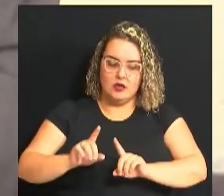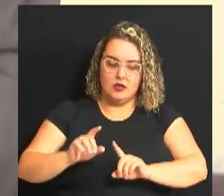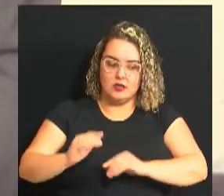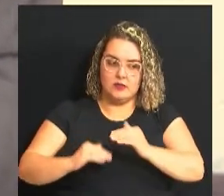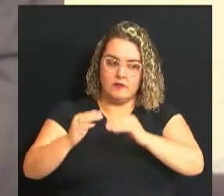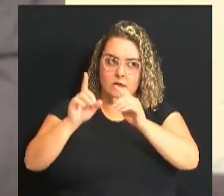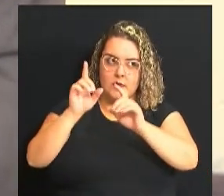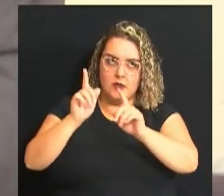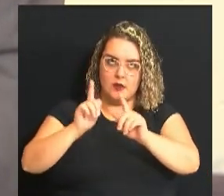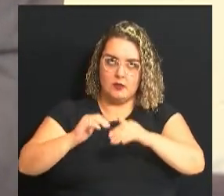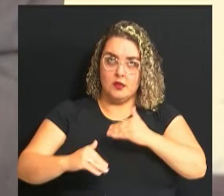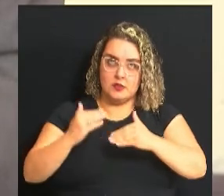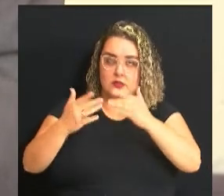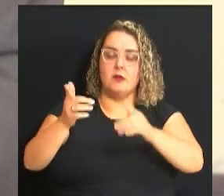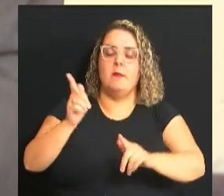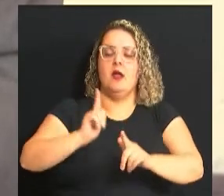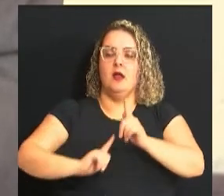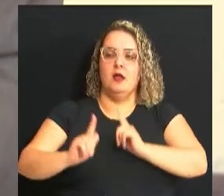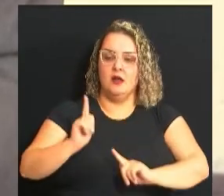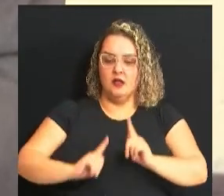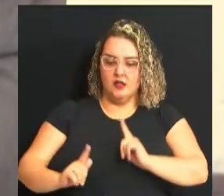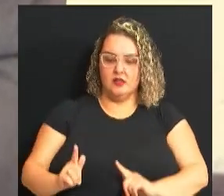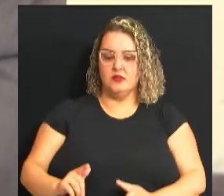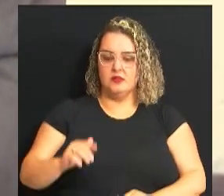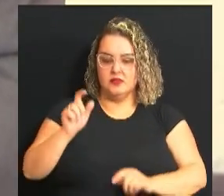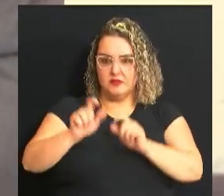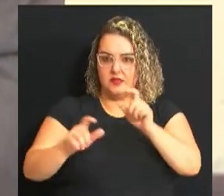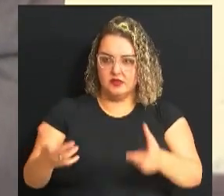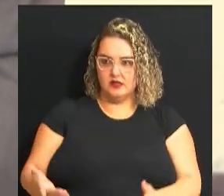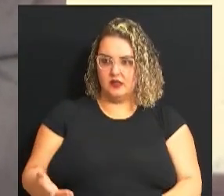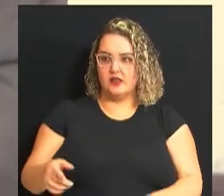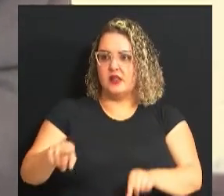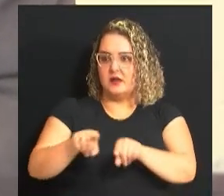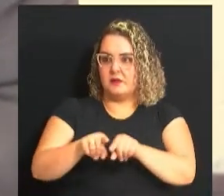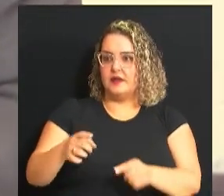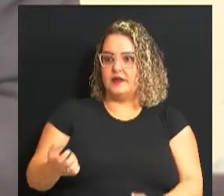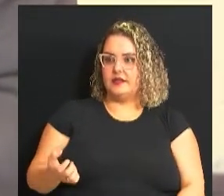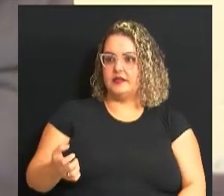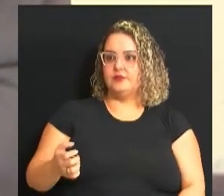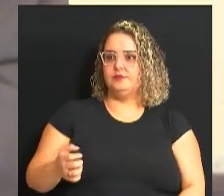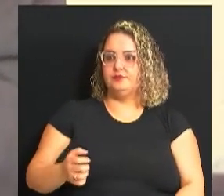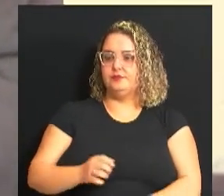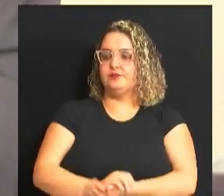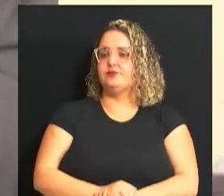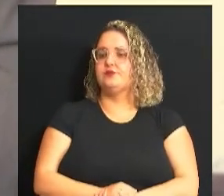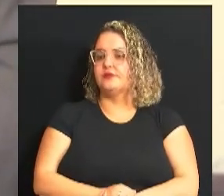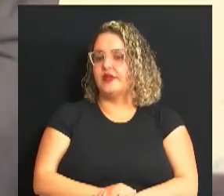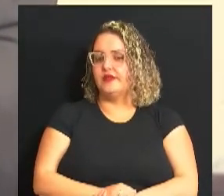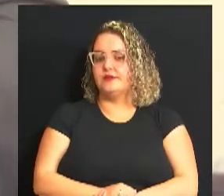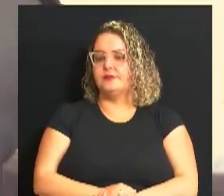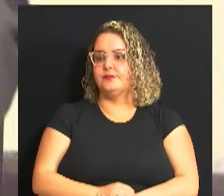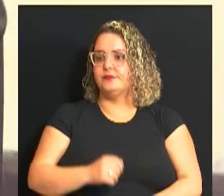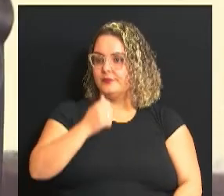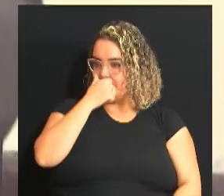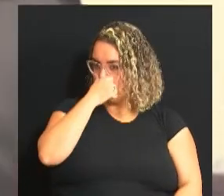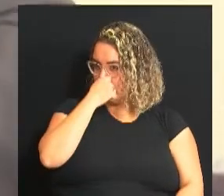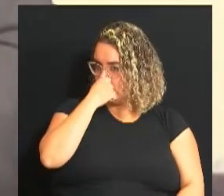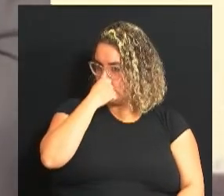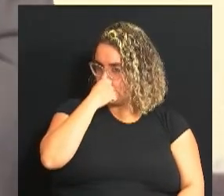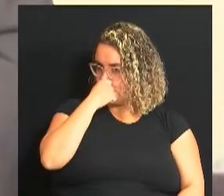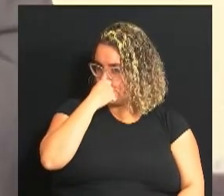a secretária Eliane Jocelane Pereira, que é secretária municipal de Gestão e Desenvolvimento de